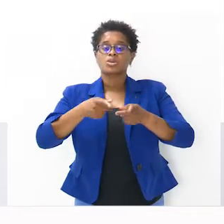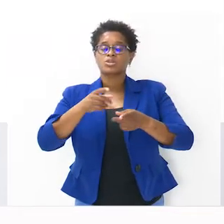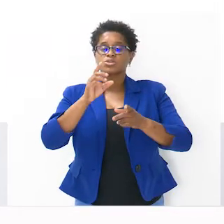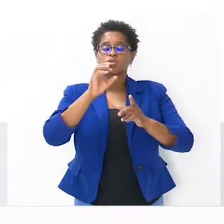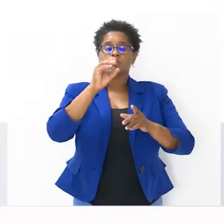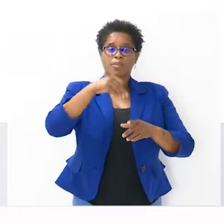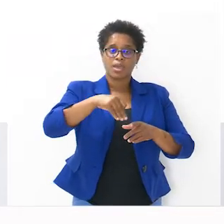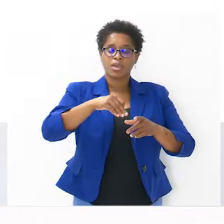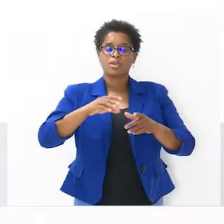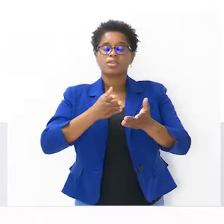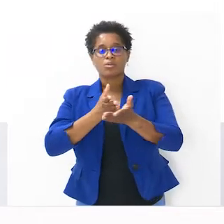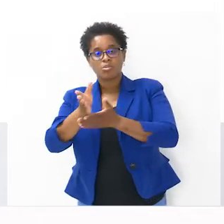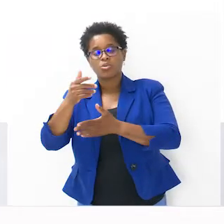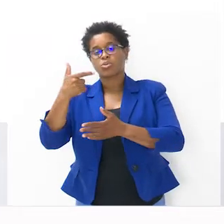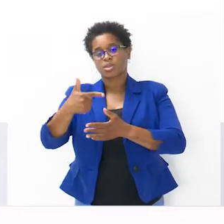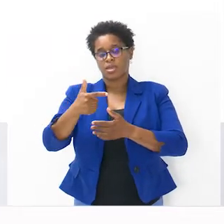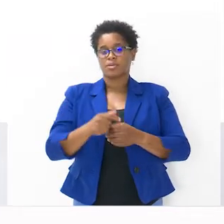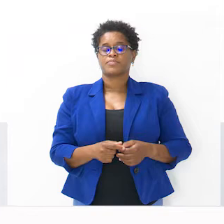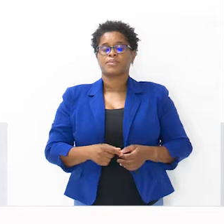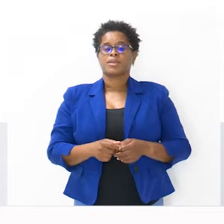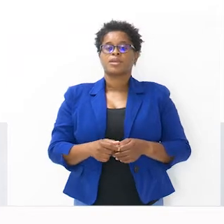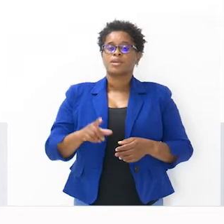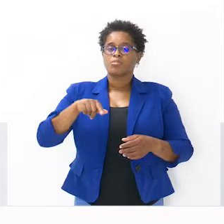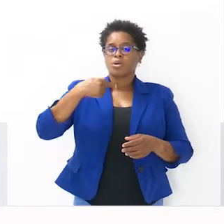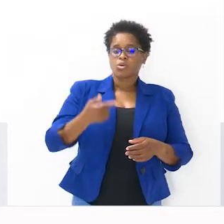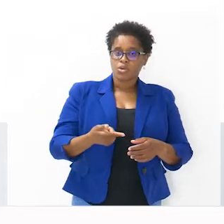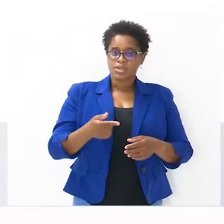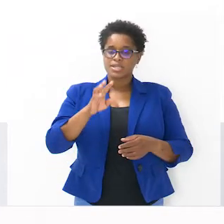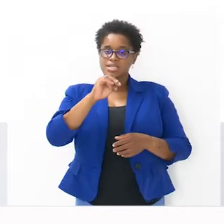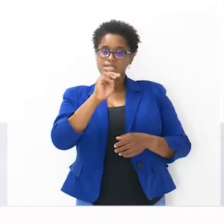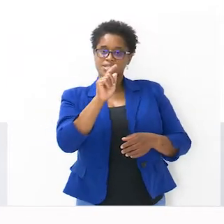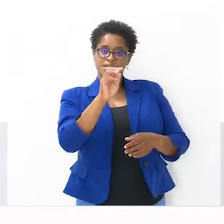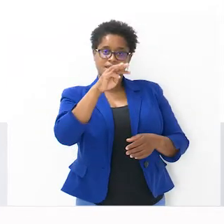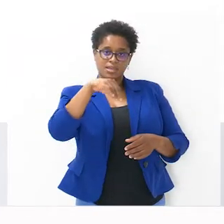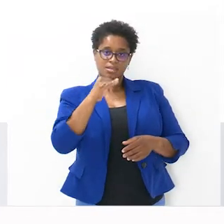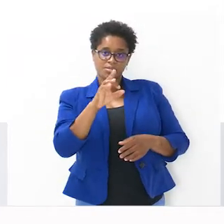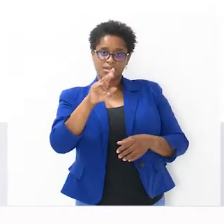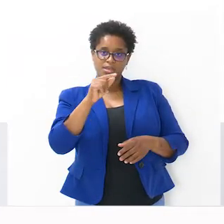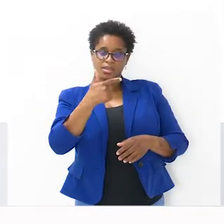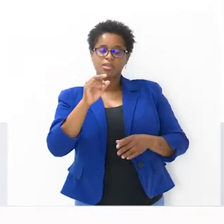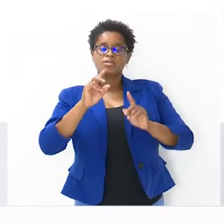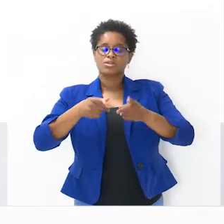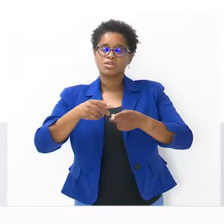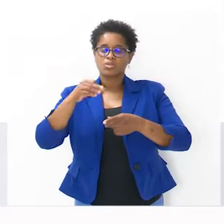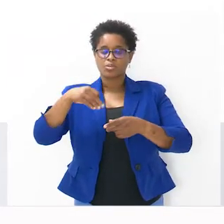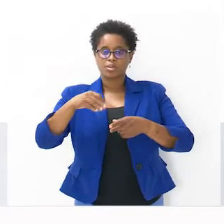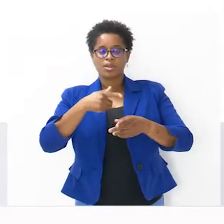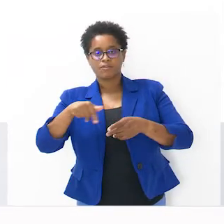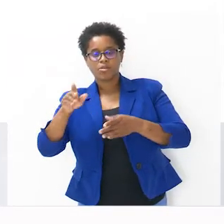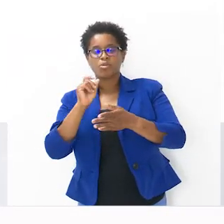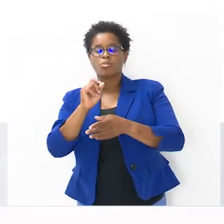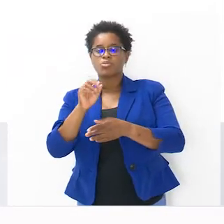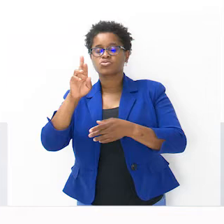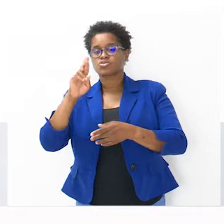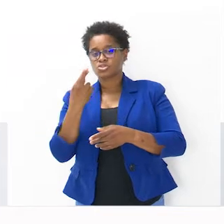passa pelo ponto T, e temos uma outra semireta que tem origem em P, que passa pelo ponto